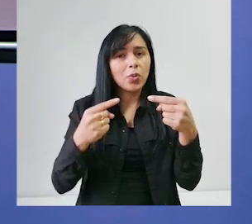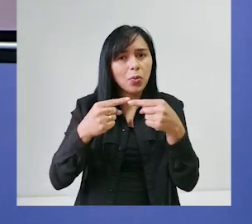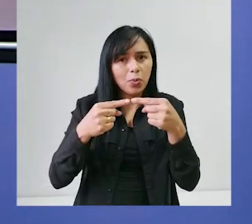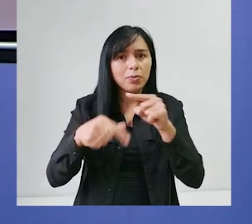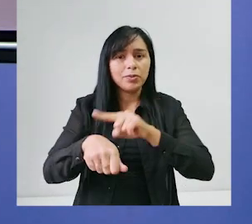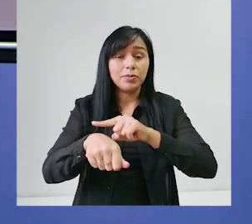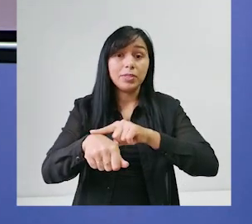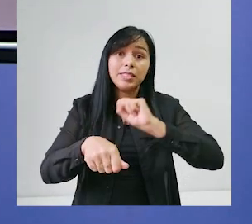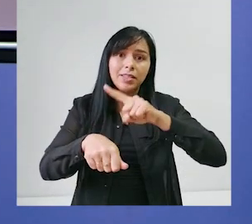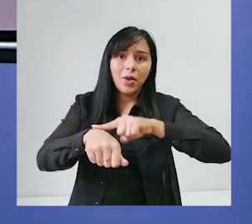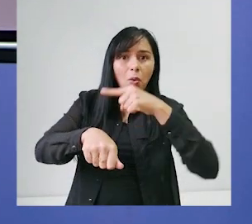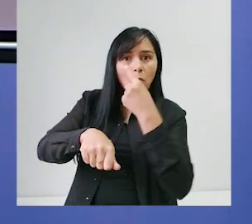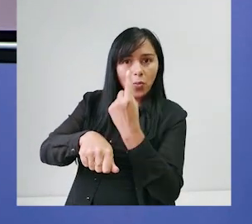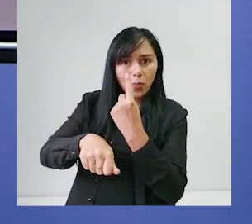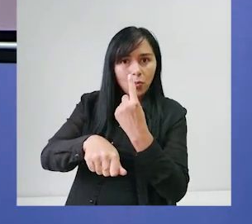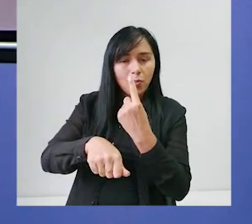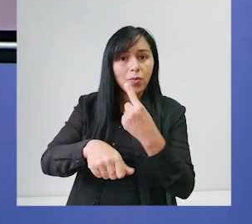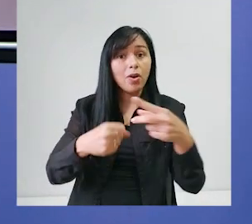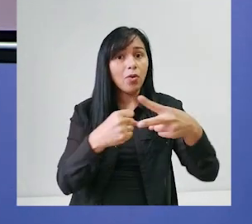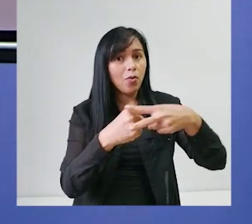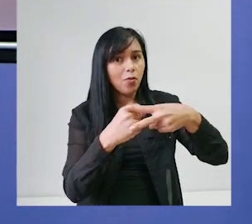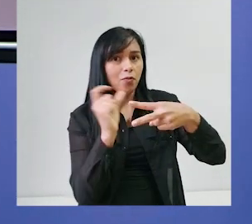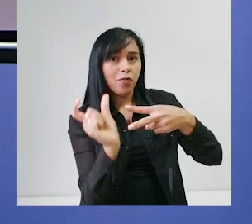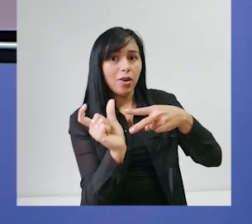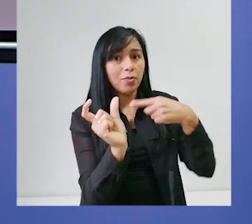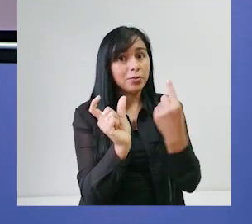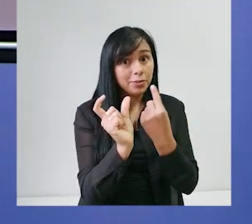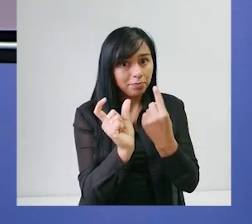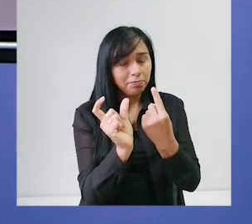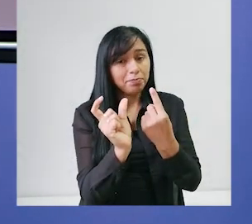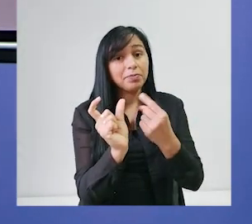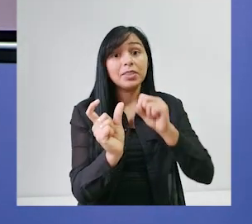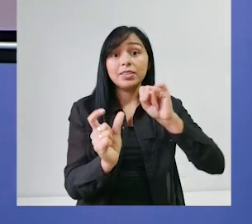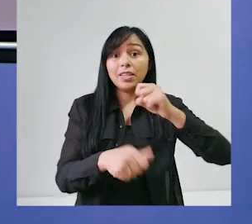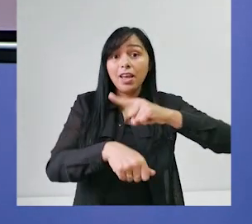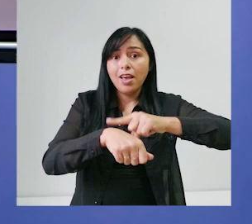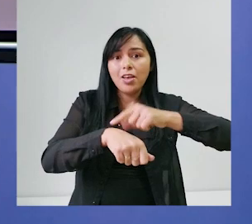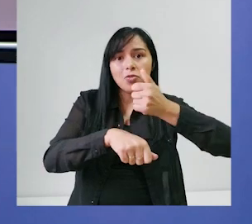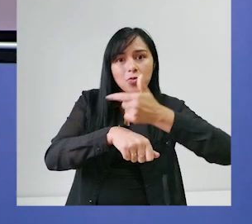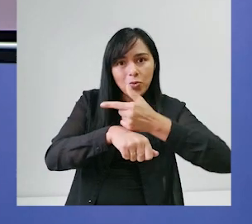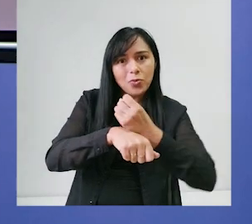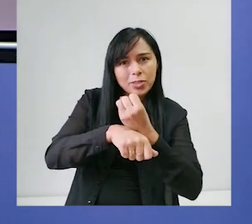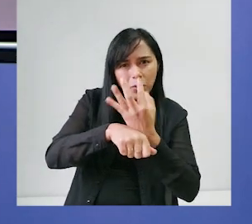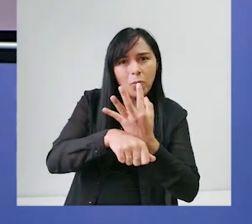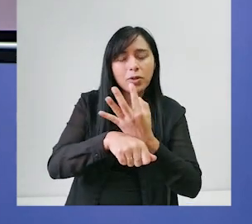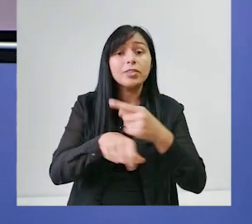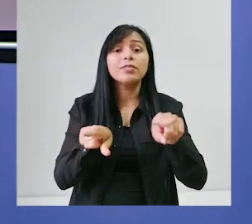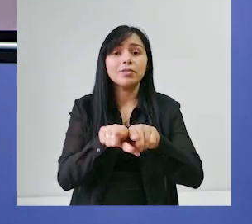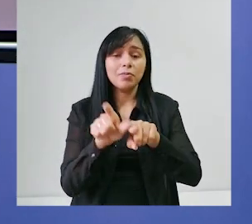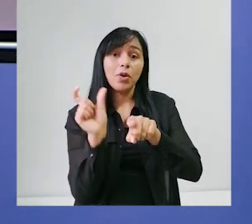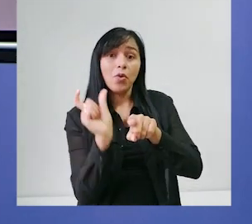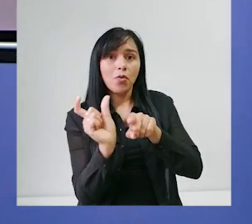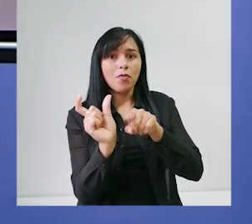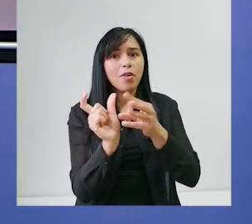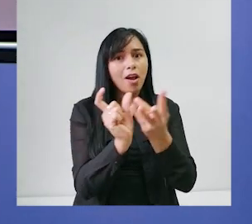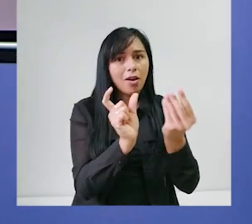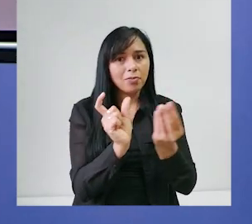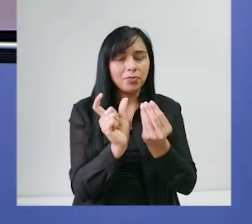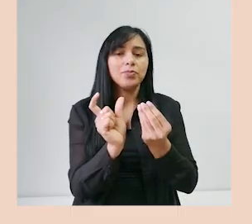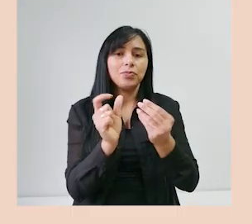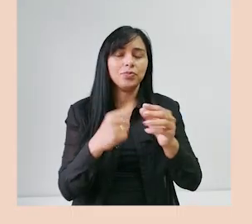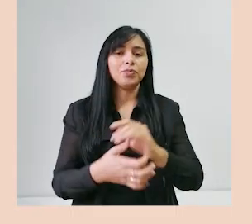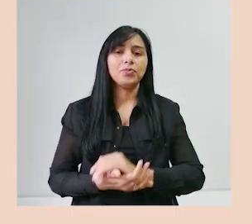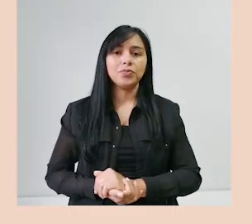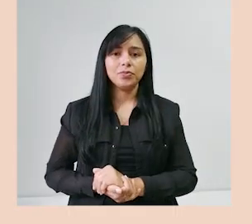o verbo fica no singular 12 horas verbo fica no plural para concordar com a hora que ele está expressando neste